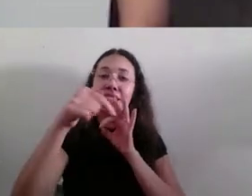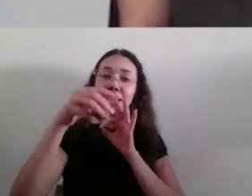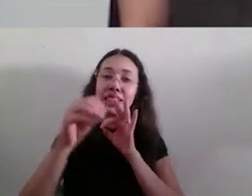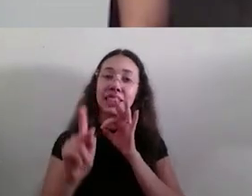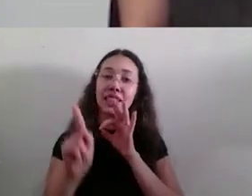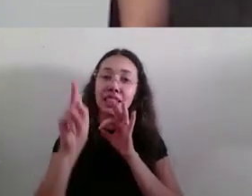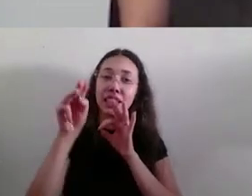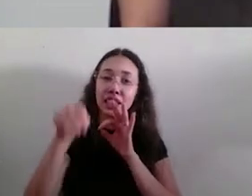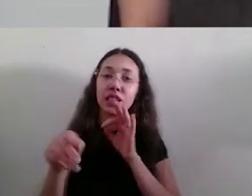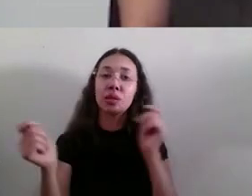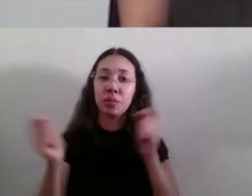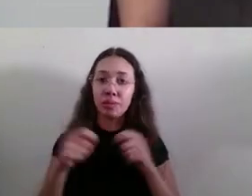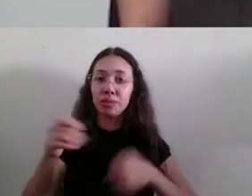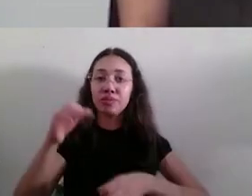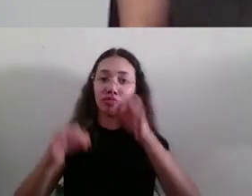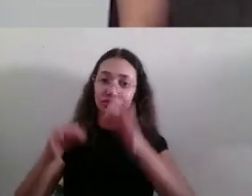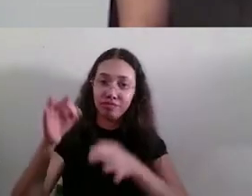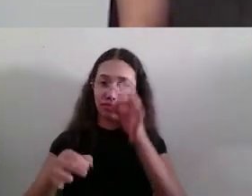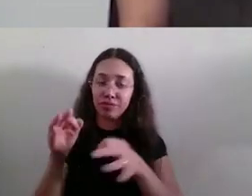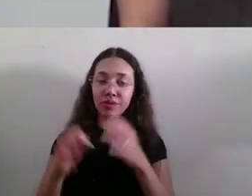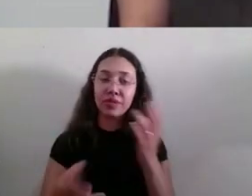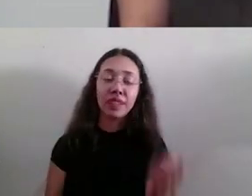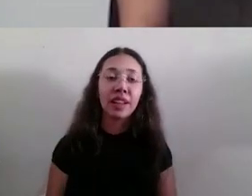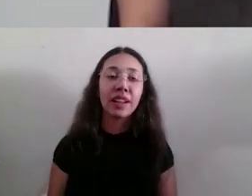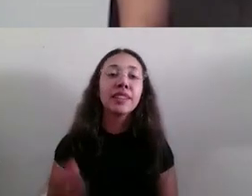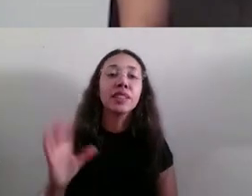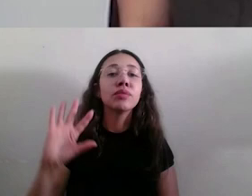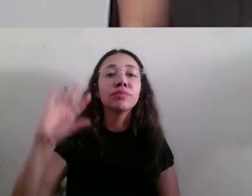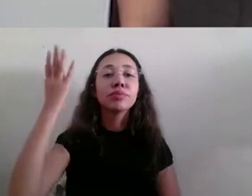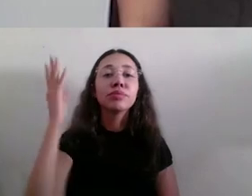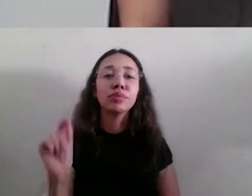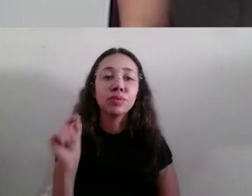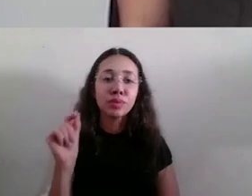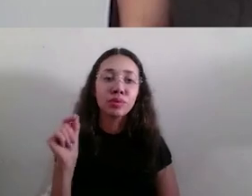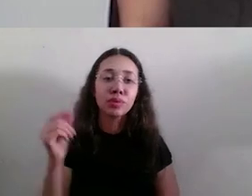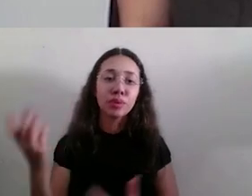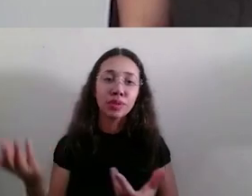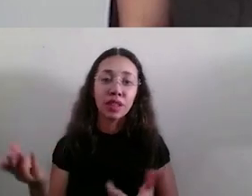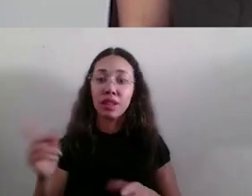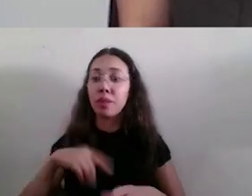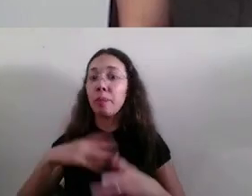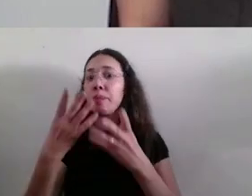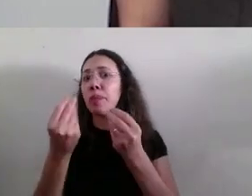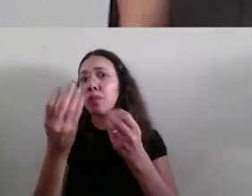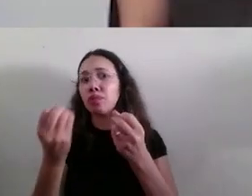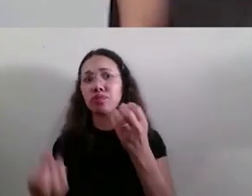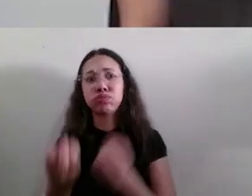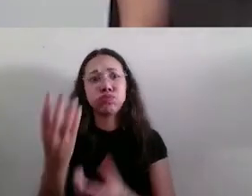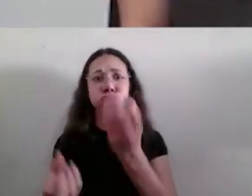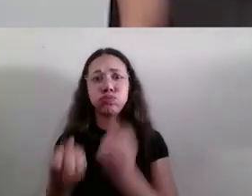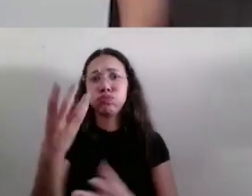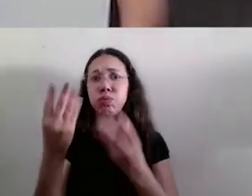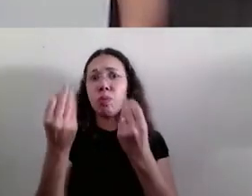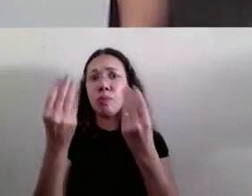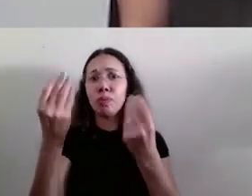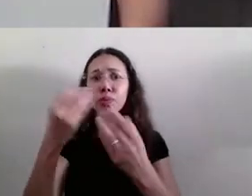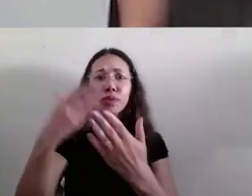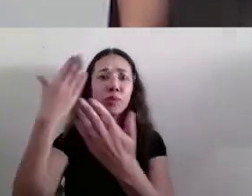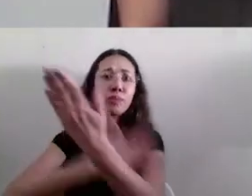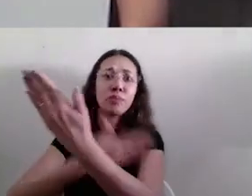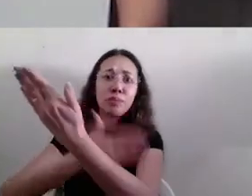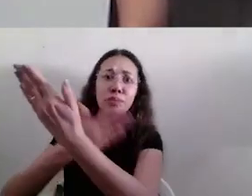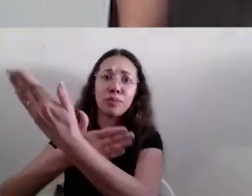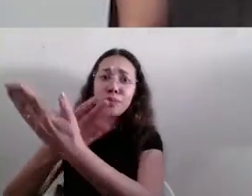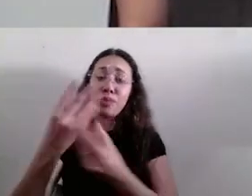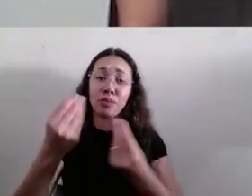ajuizada a ação na Justiça Estadual. Então, o que aconteceu nesse caso? Houve um boom de processo. Além de tudo, nós tínhamos uma escassez de servidores, né,